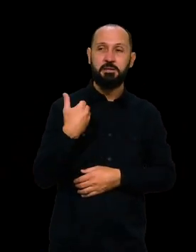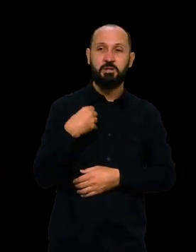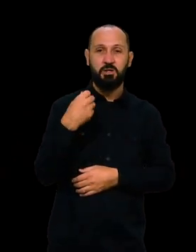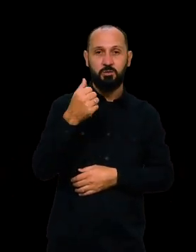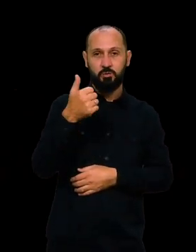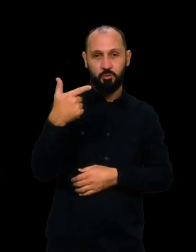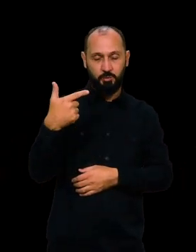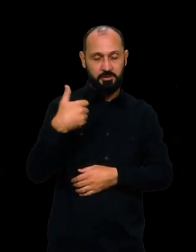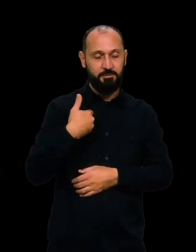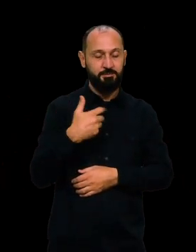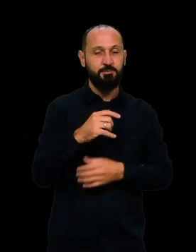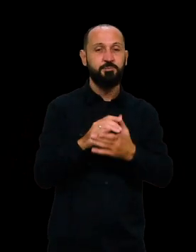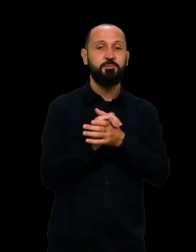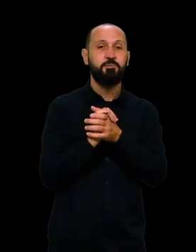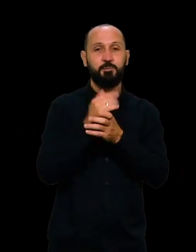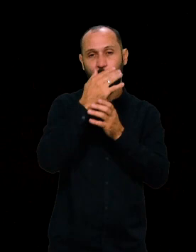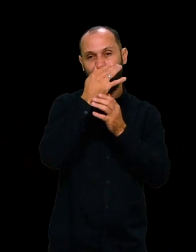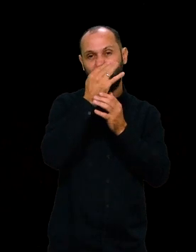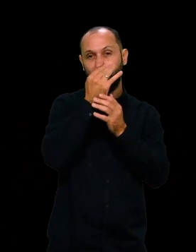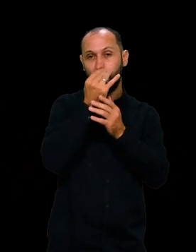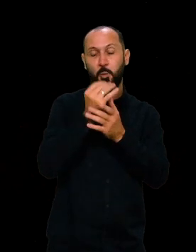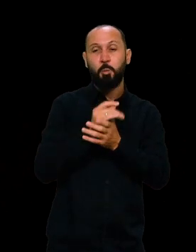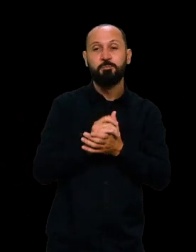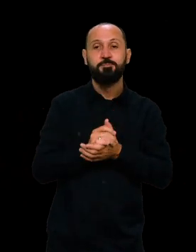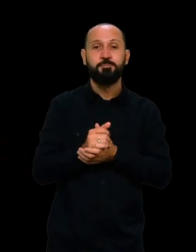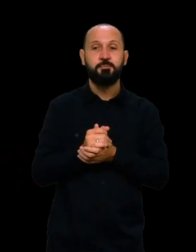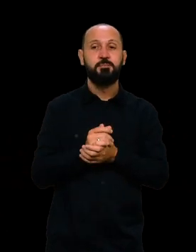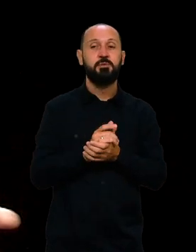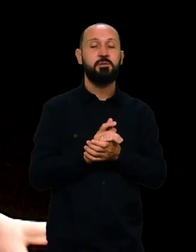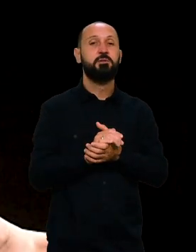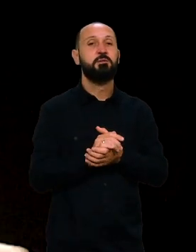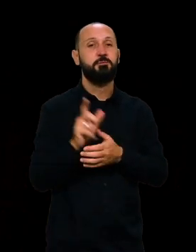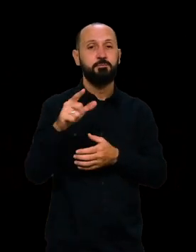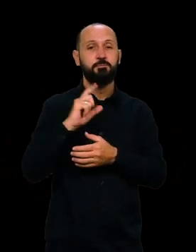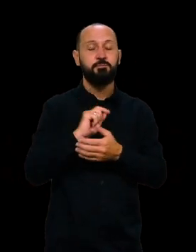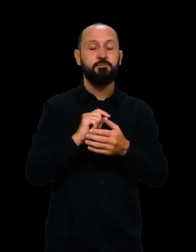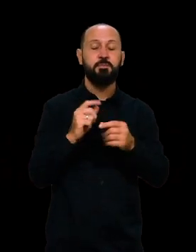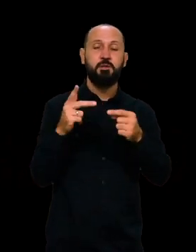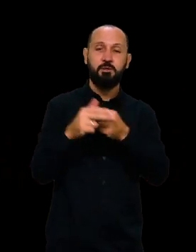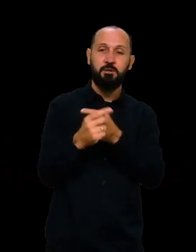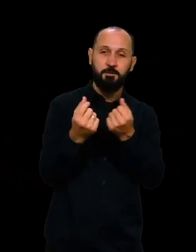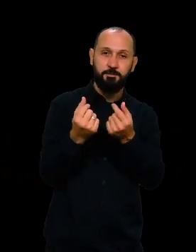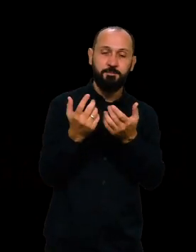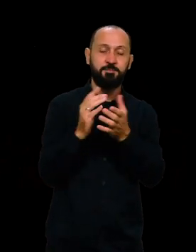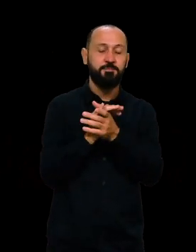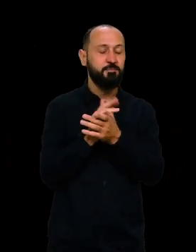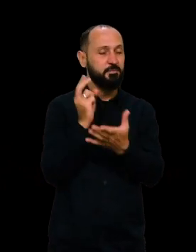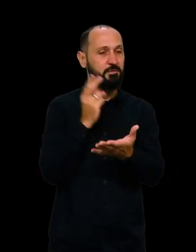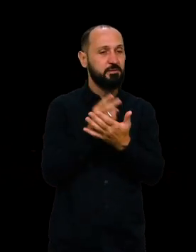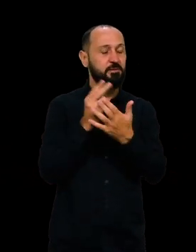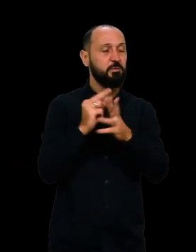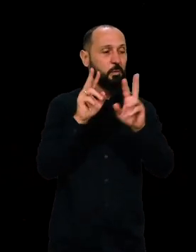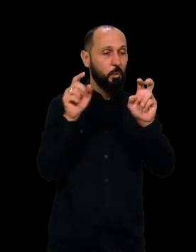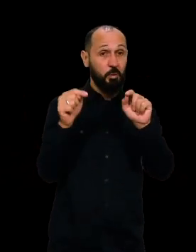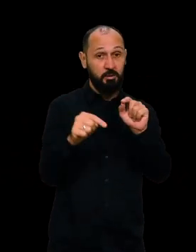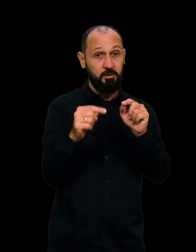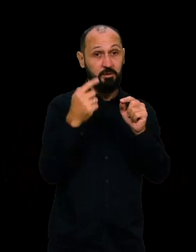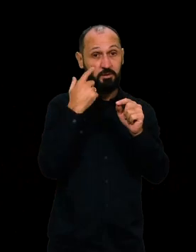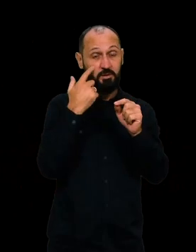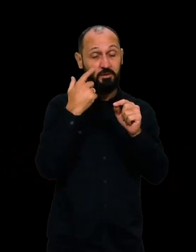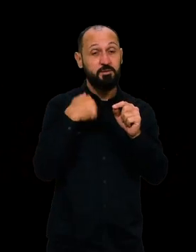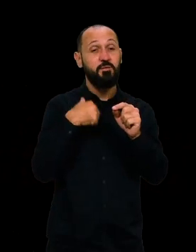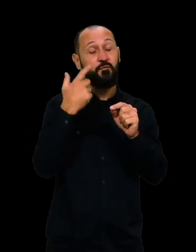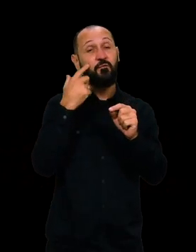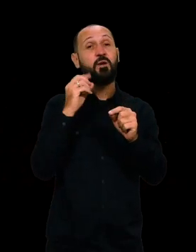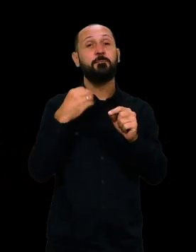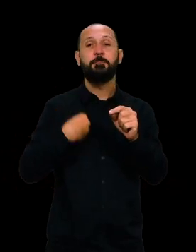E eu fico no Pantanal até os 12 anos, quando meu pai era contador técnico contábil, né? Ele era contador, ele sempre